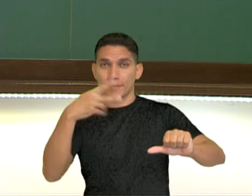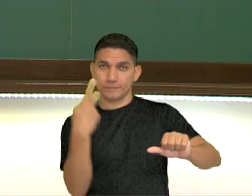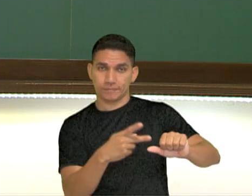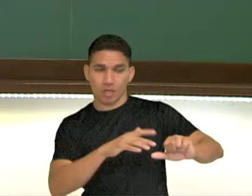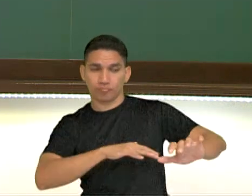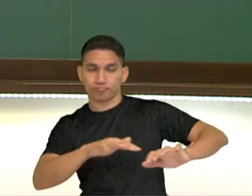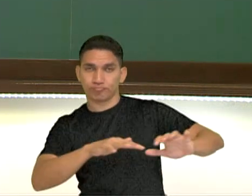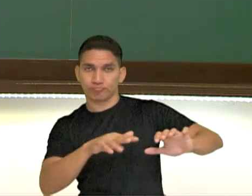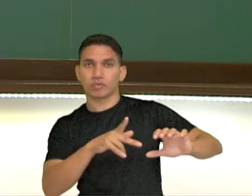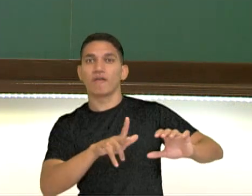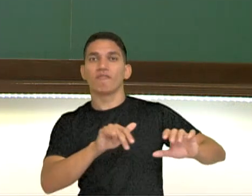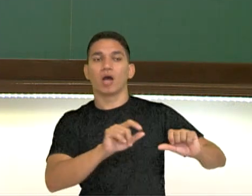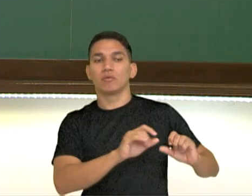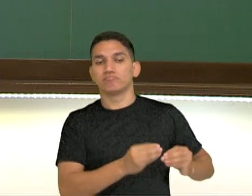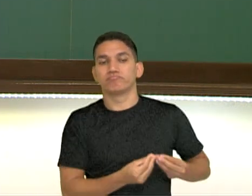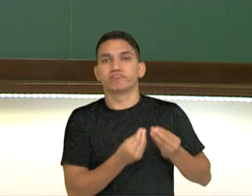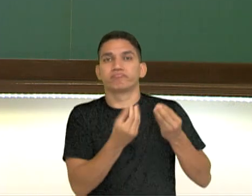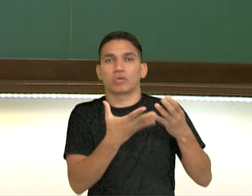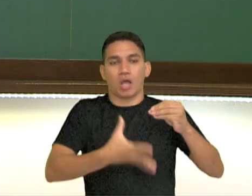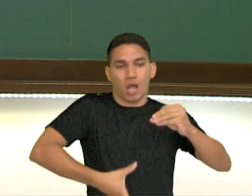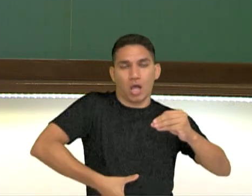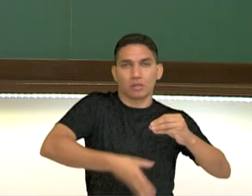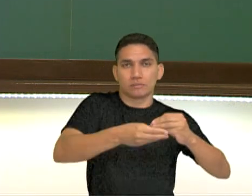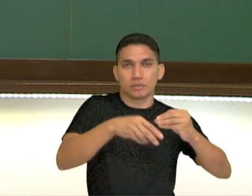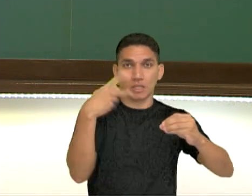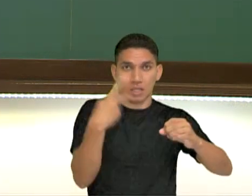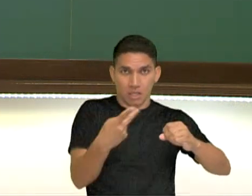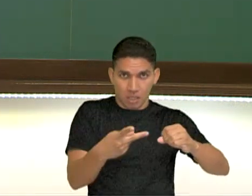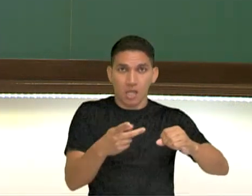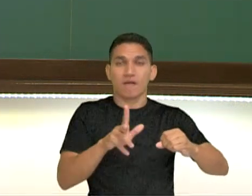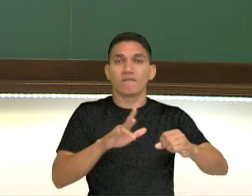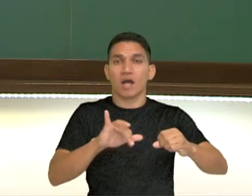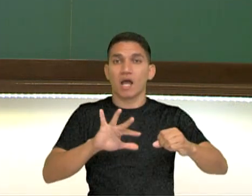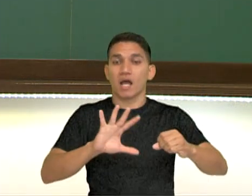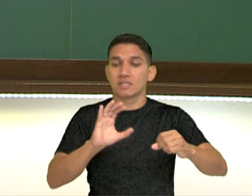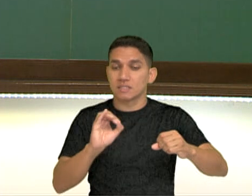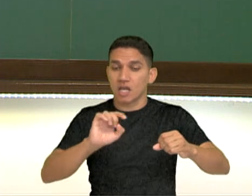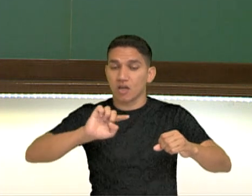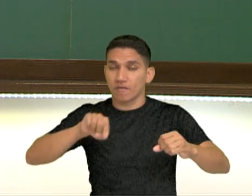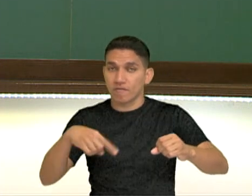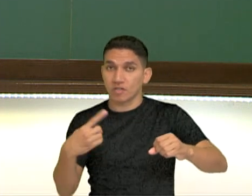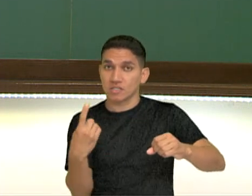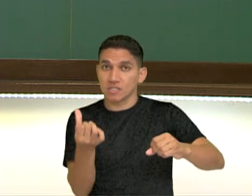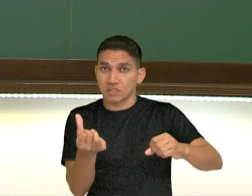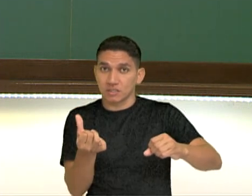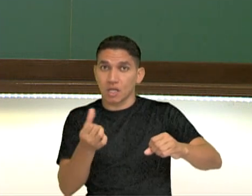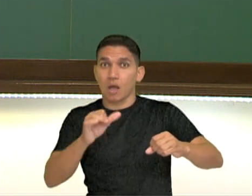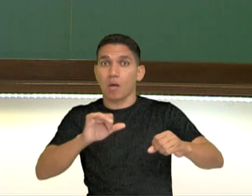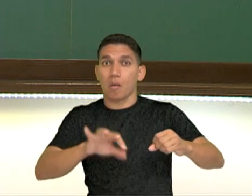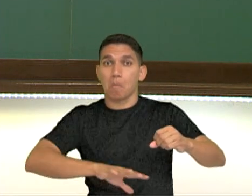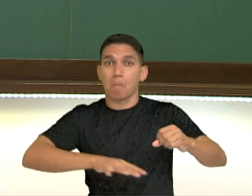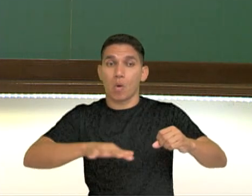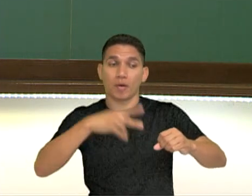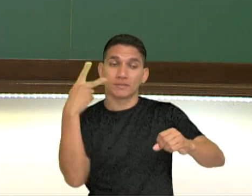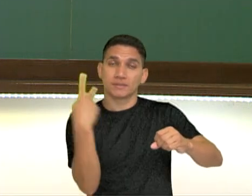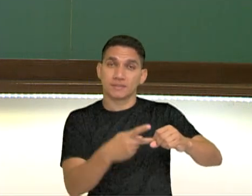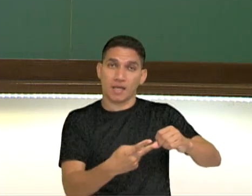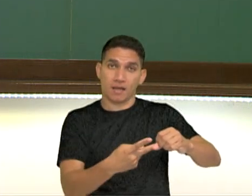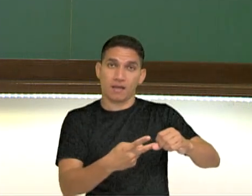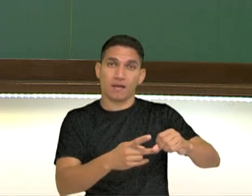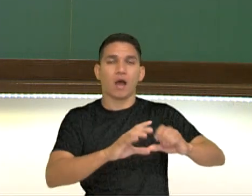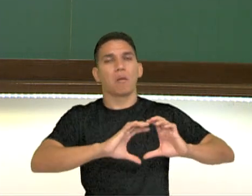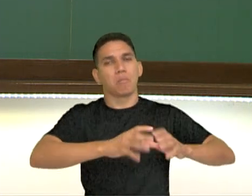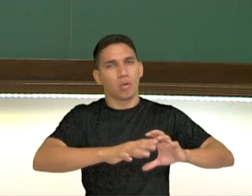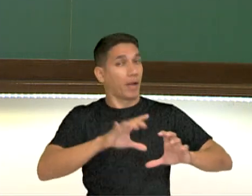certo? E ela irá acrescentar, certo? Esse 0,16 na sua quantidade de movimento, certo? É isso que